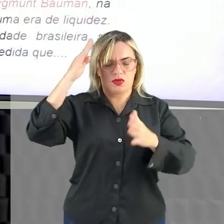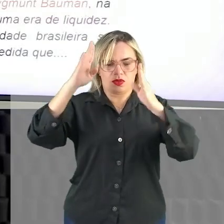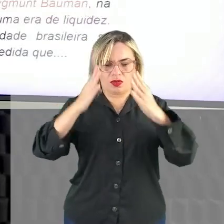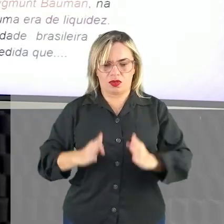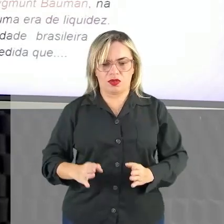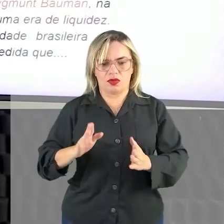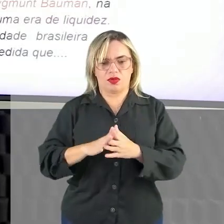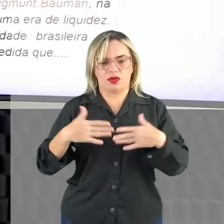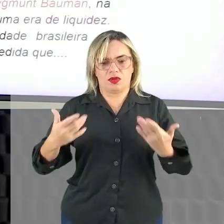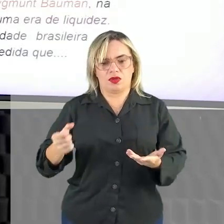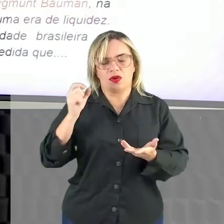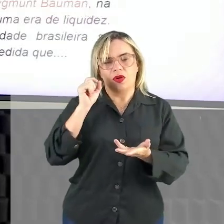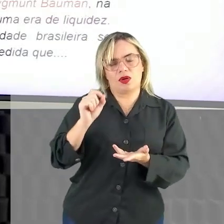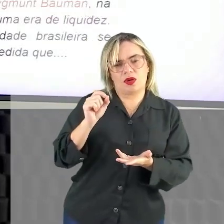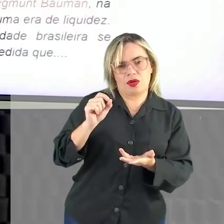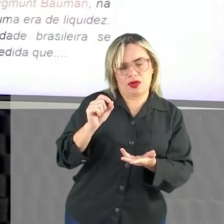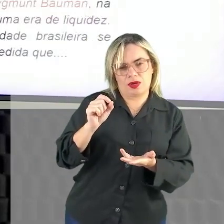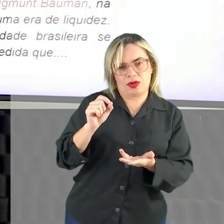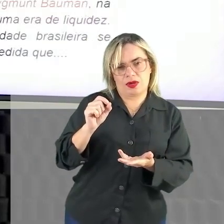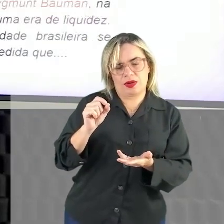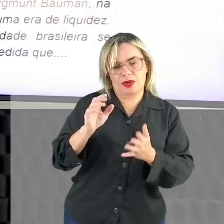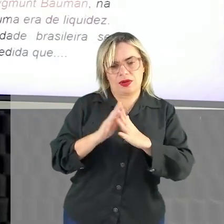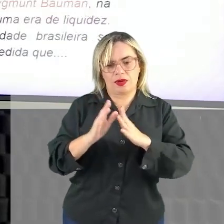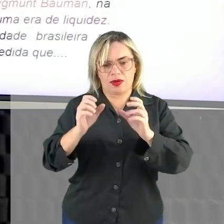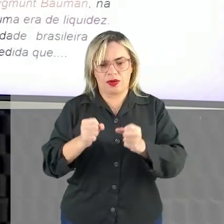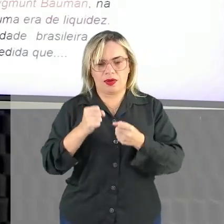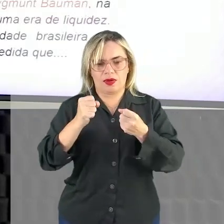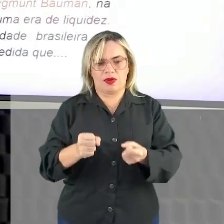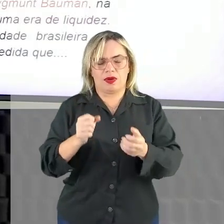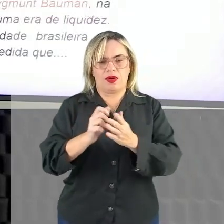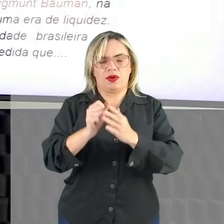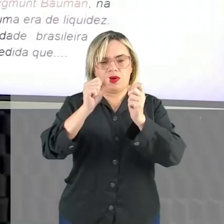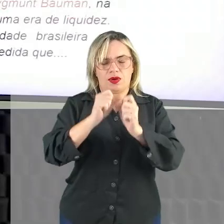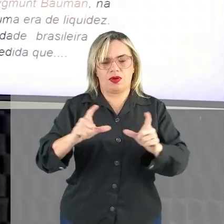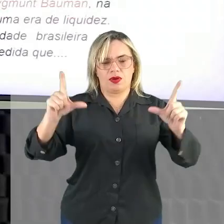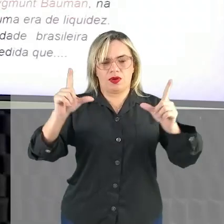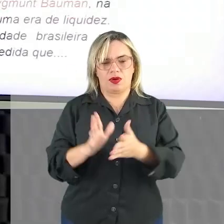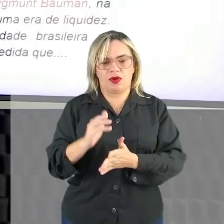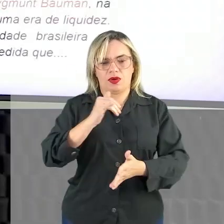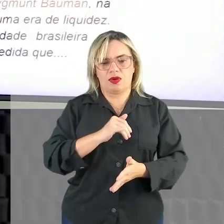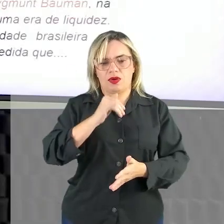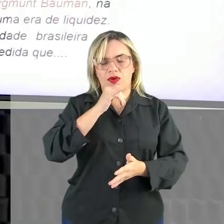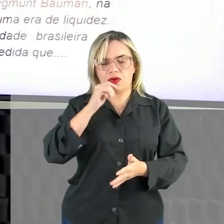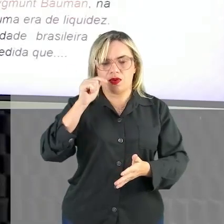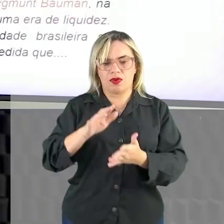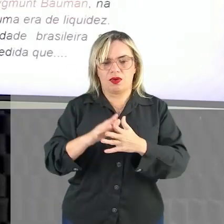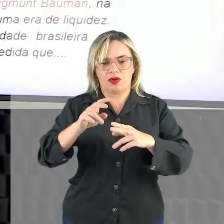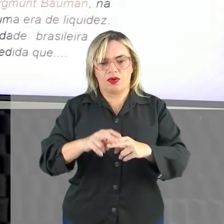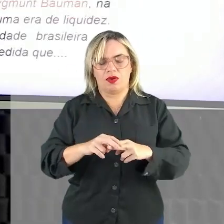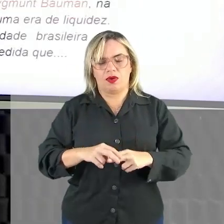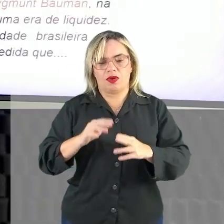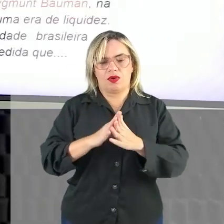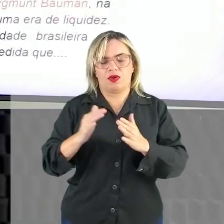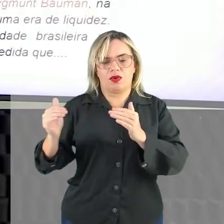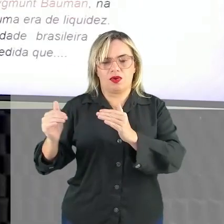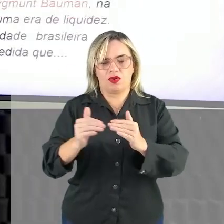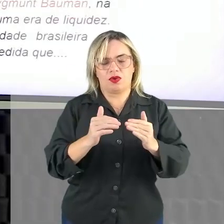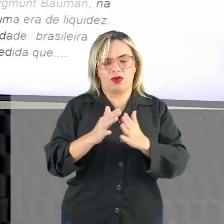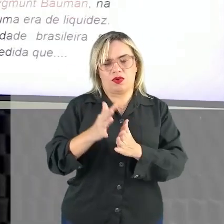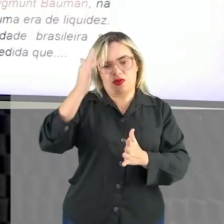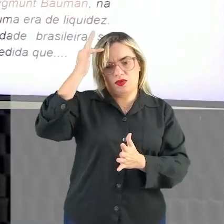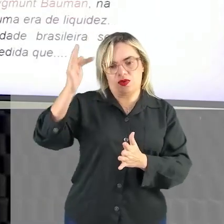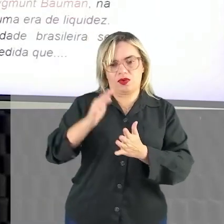E aí, você pode ver aqui na tela esse exemplo, ó. Nesse sentido, de acordo